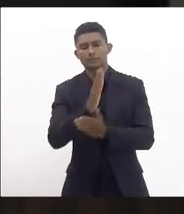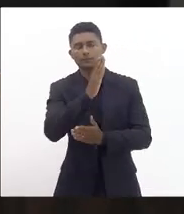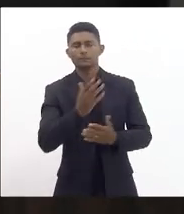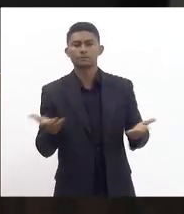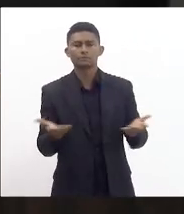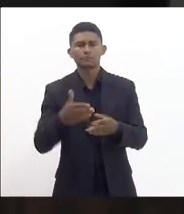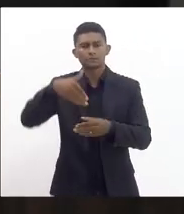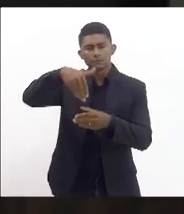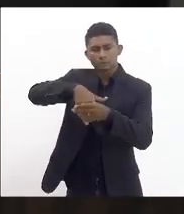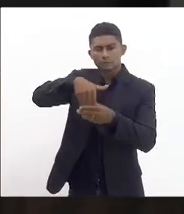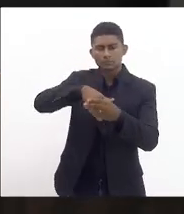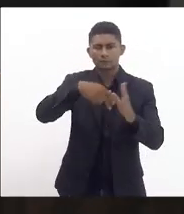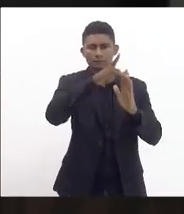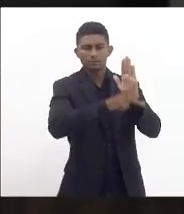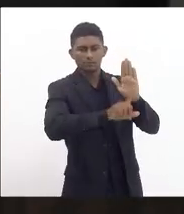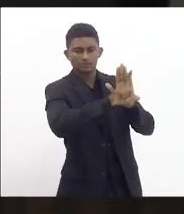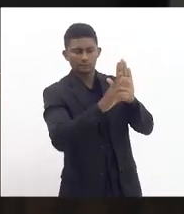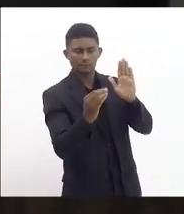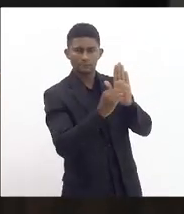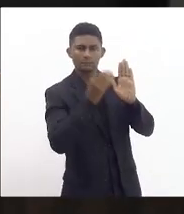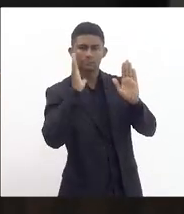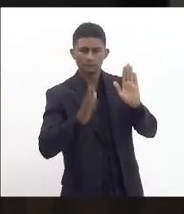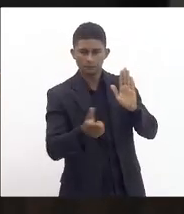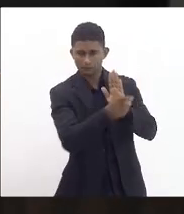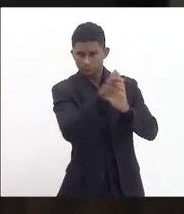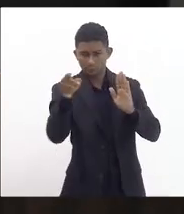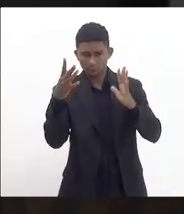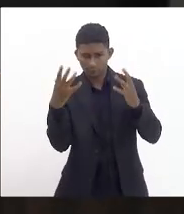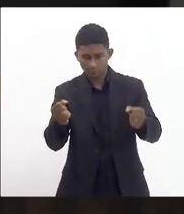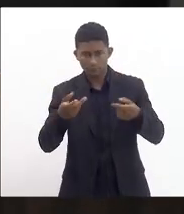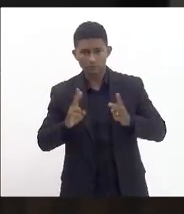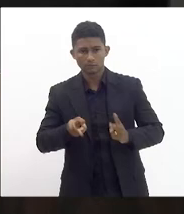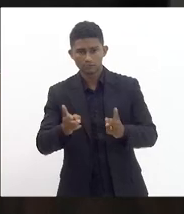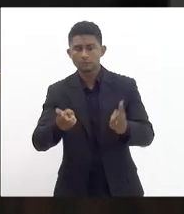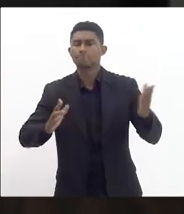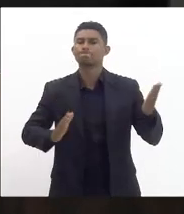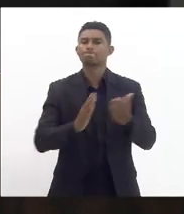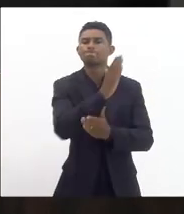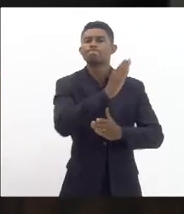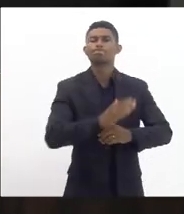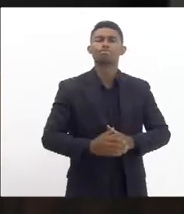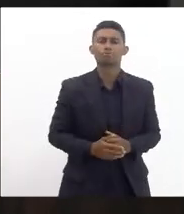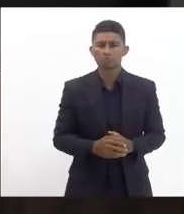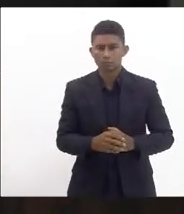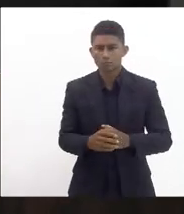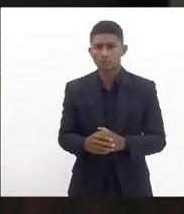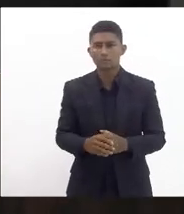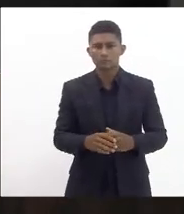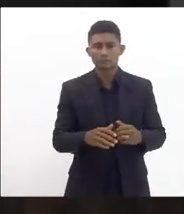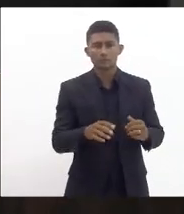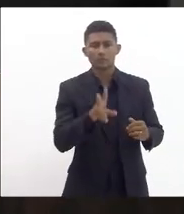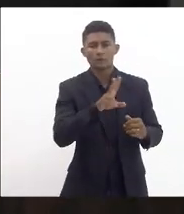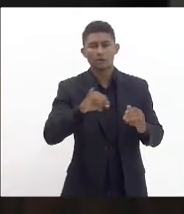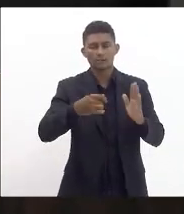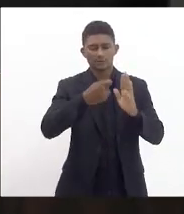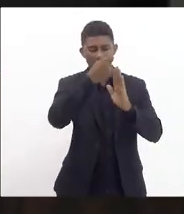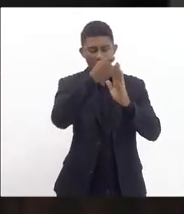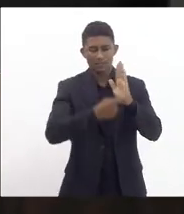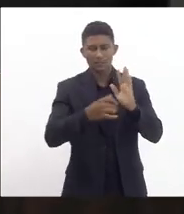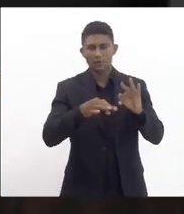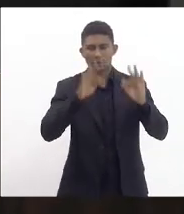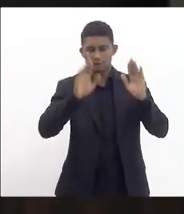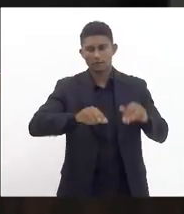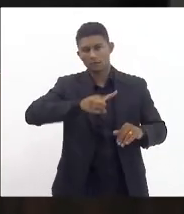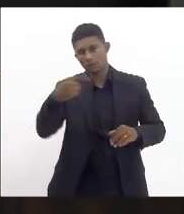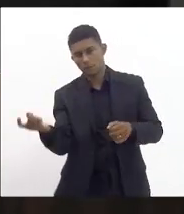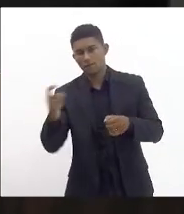Em votação, projeto assim emendado. Senhores que aprovam, permaneçam como estão. Aprovado. Questão de ordem. Vai a redação do vencido para a segunda